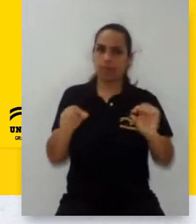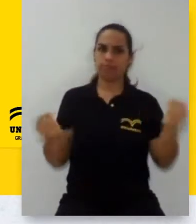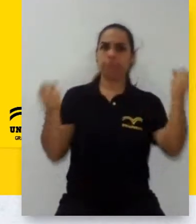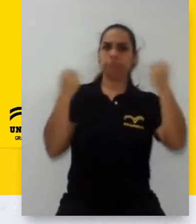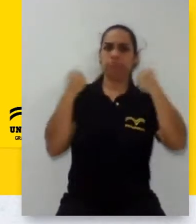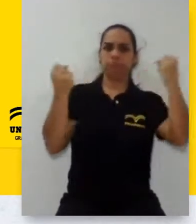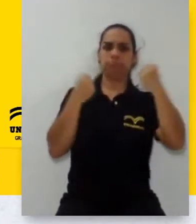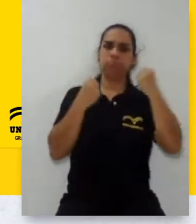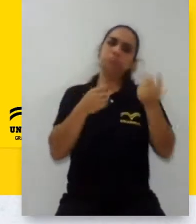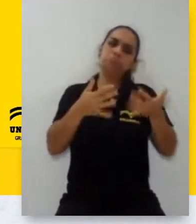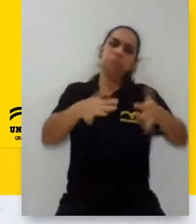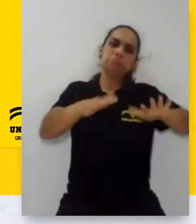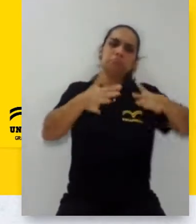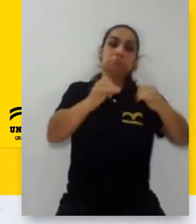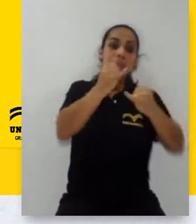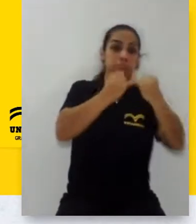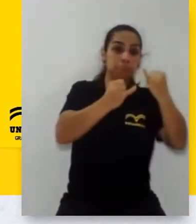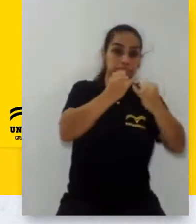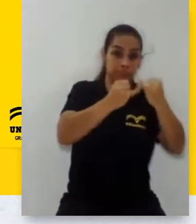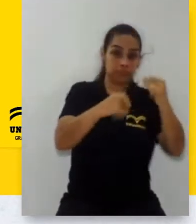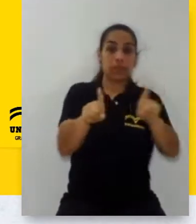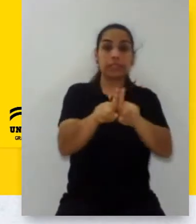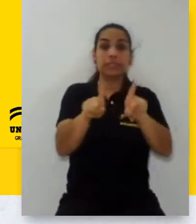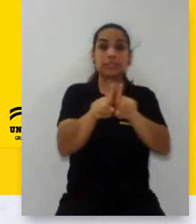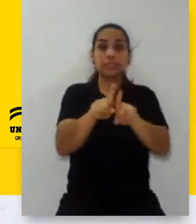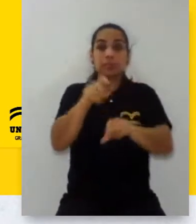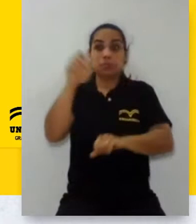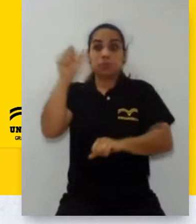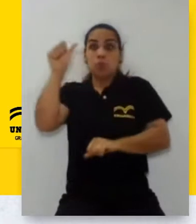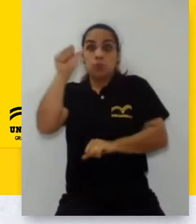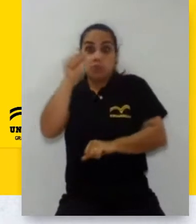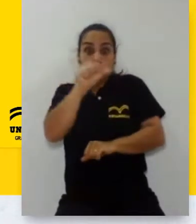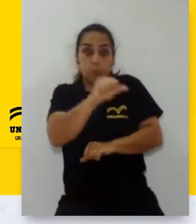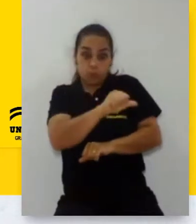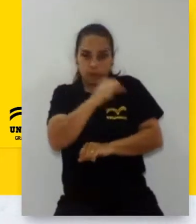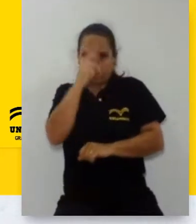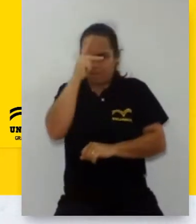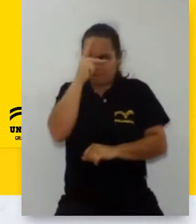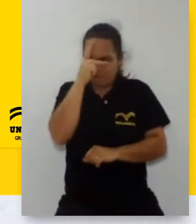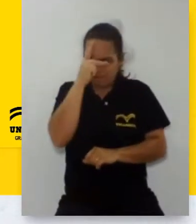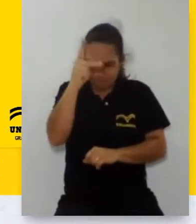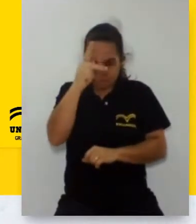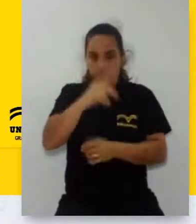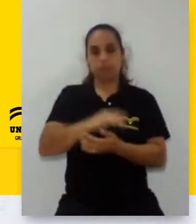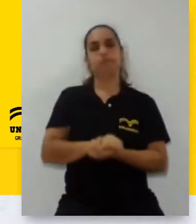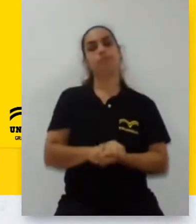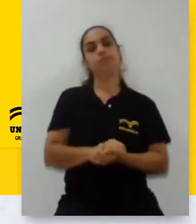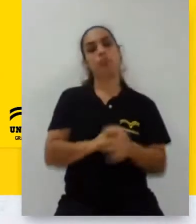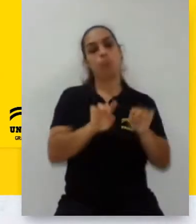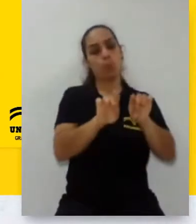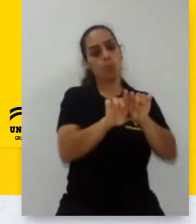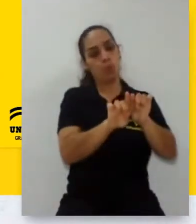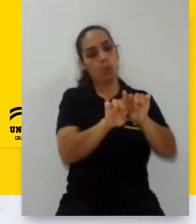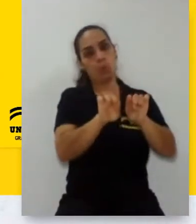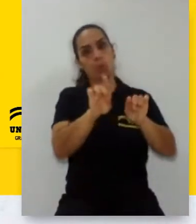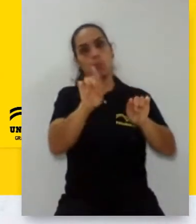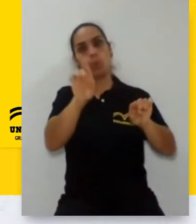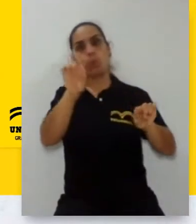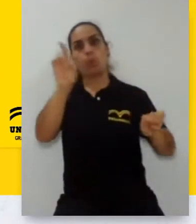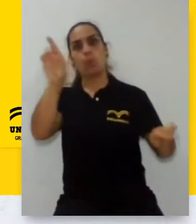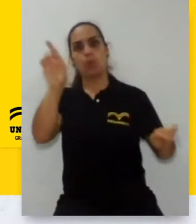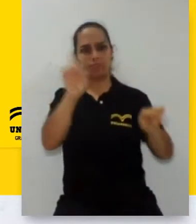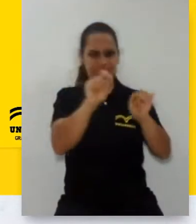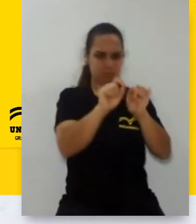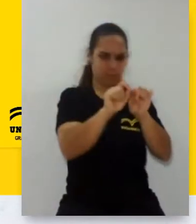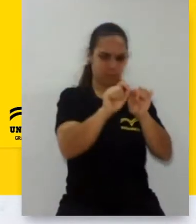diferença, então? Primeiro, exercício moderado. O que é moderado? Eu falei para vocês do equivalente metabólico. Então, nós temos a questão do gasto em repouso.